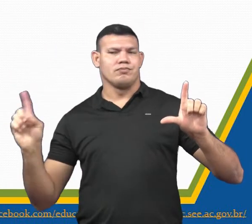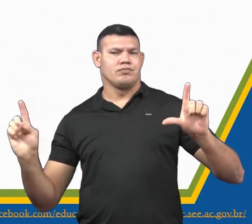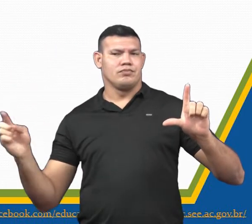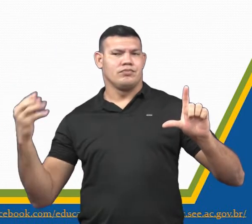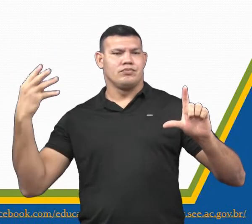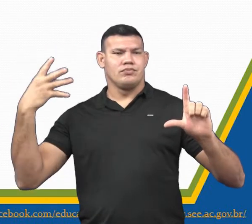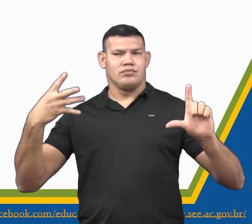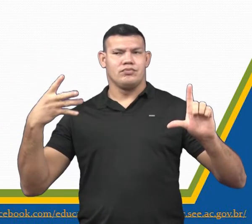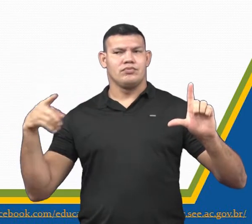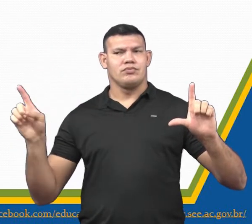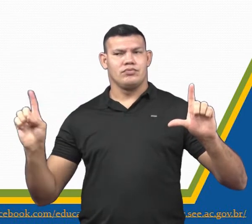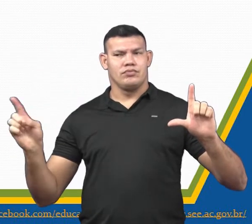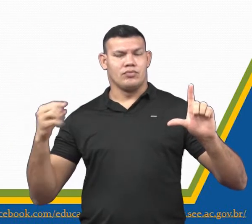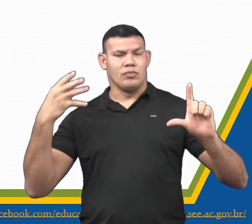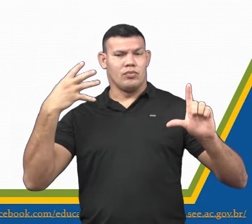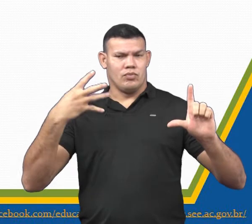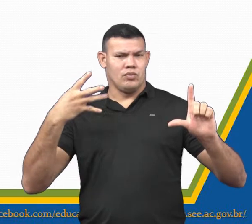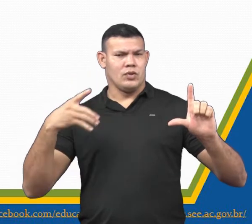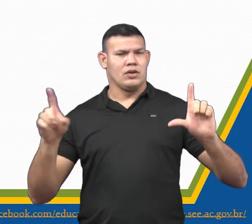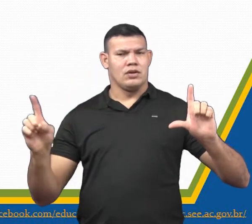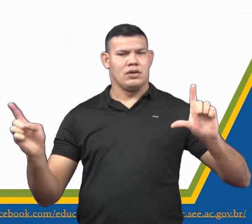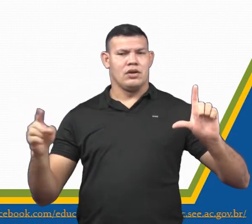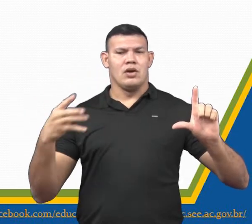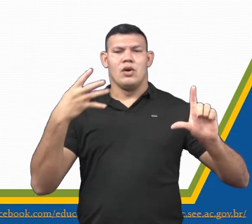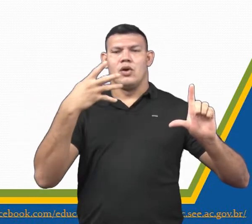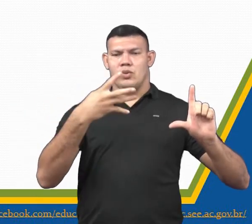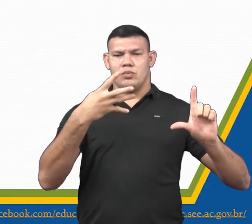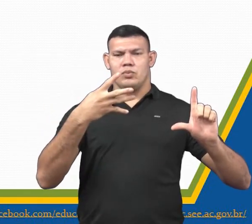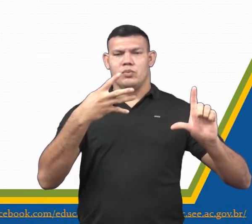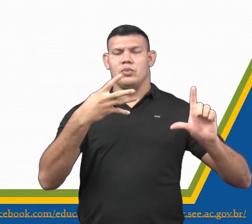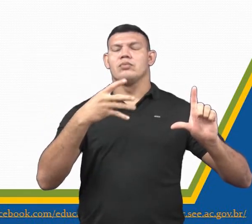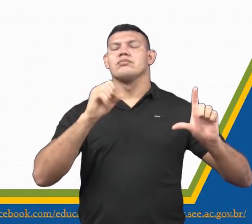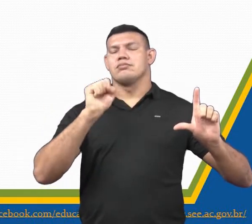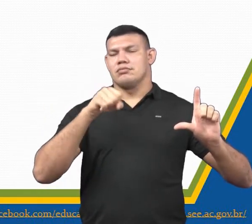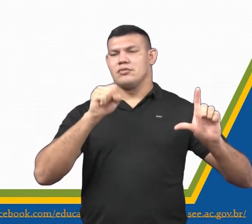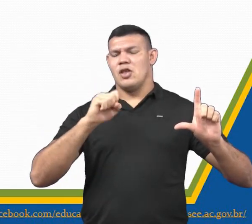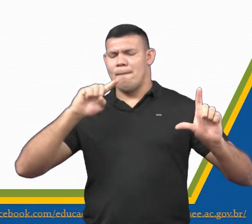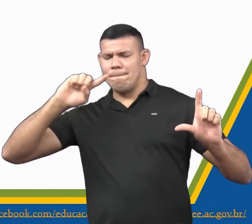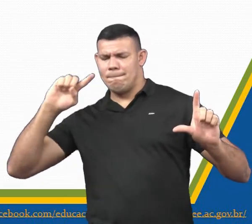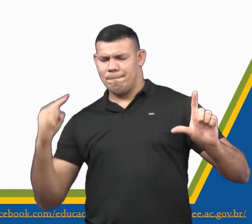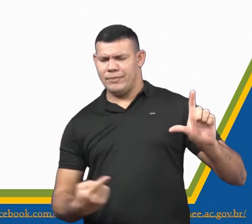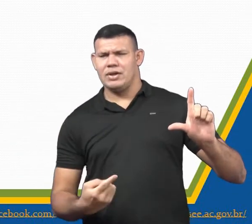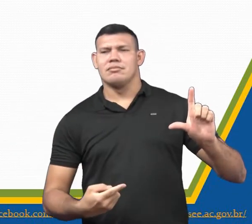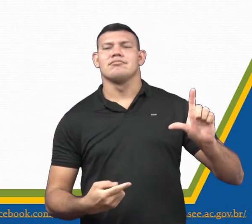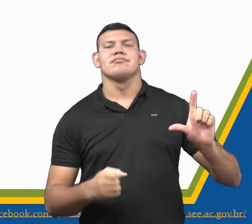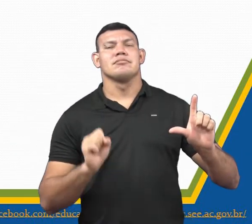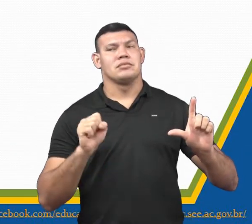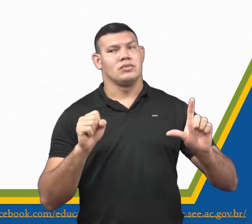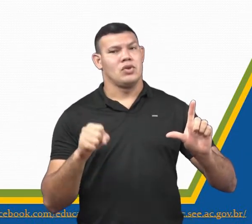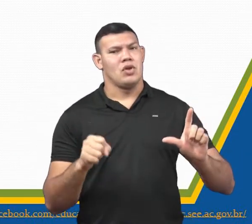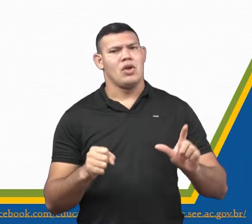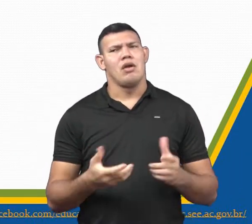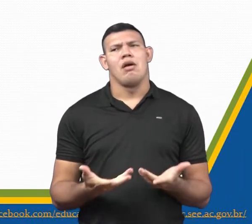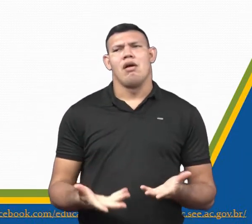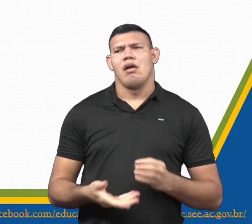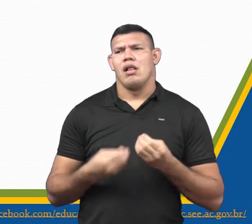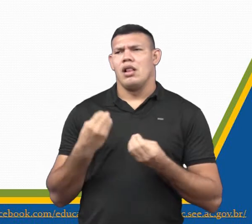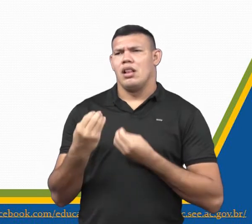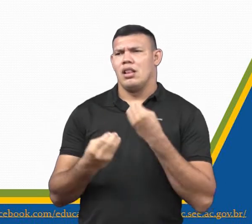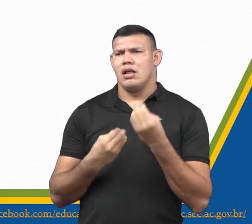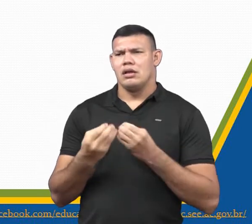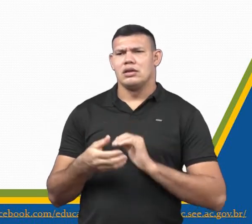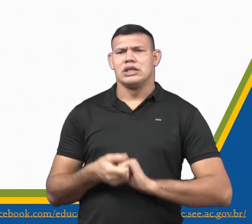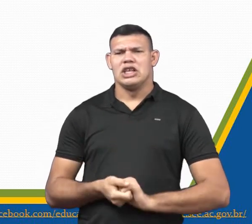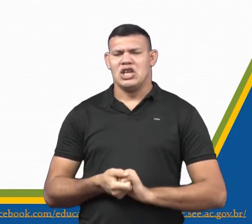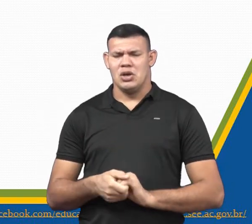4.000. Perceba que o mesmo algarismo, de acordo com o posicionamento que ele esteja, altera